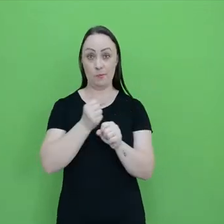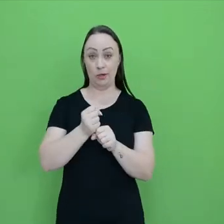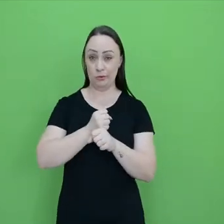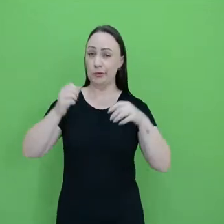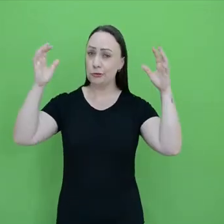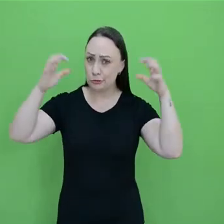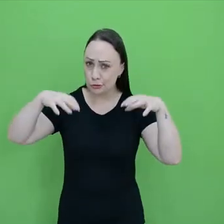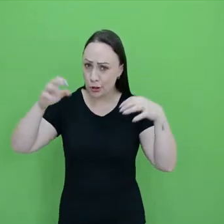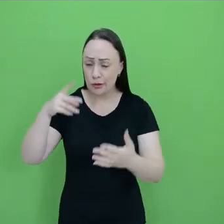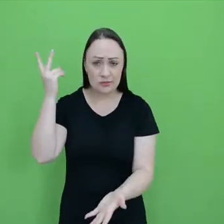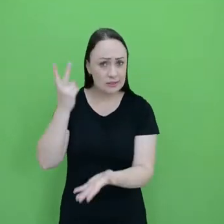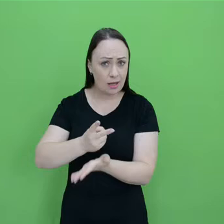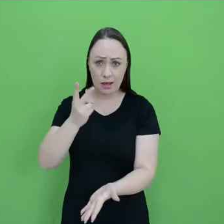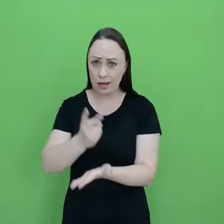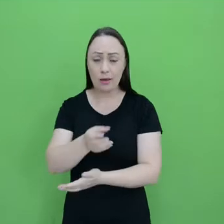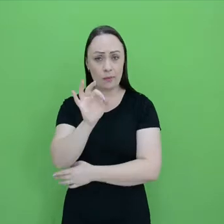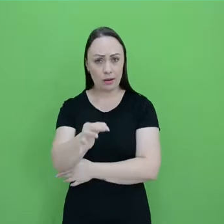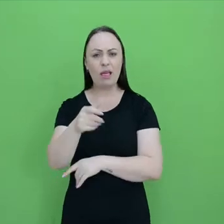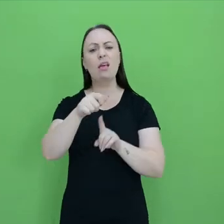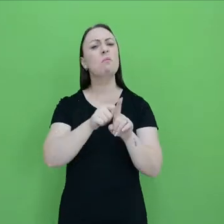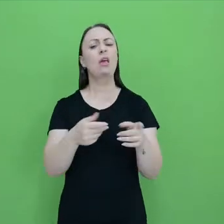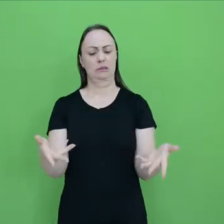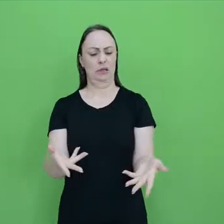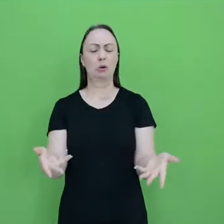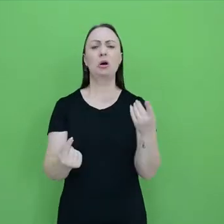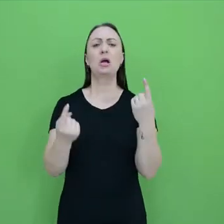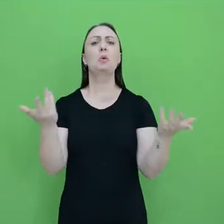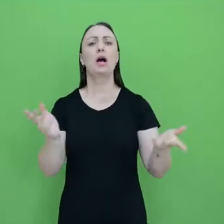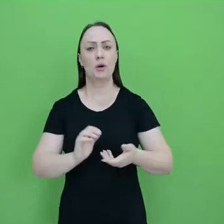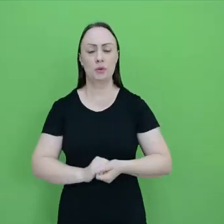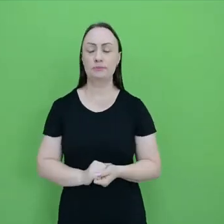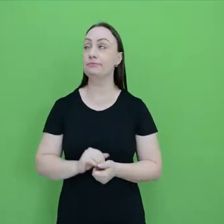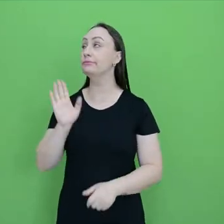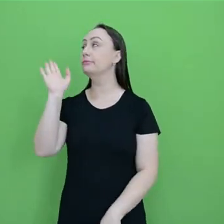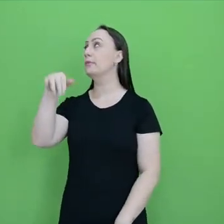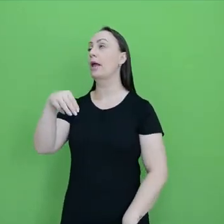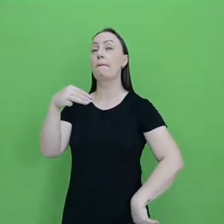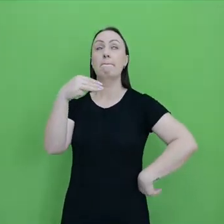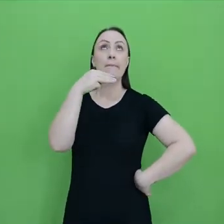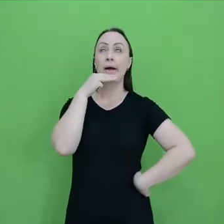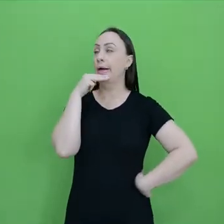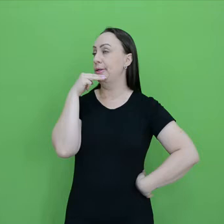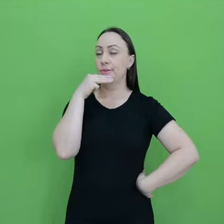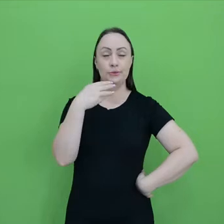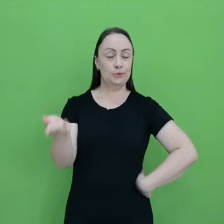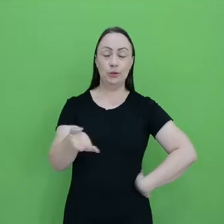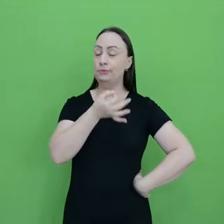Essa época do ano chove demais? Em que mês estamos?